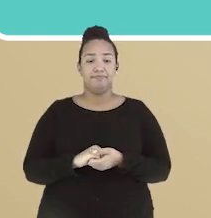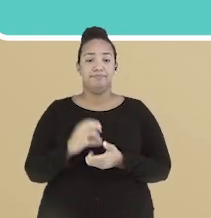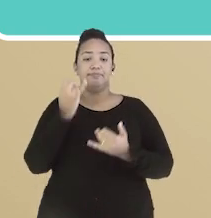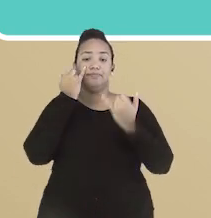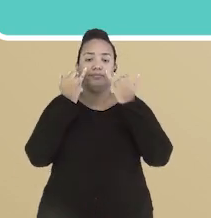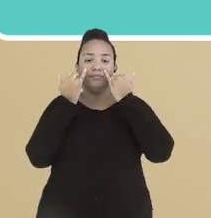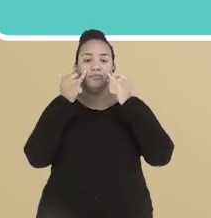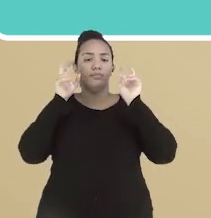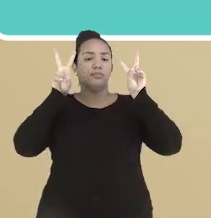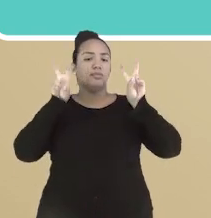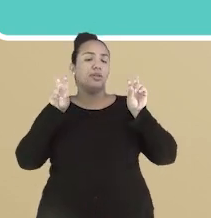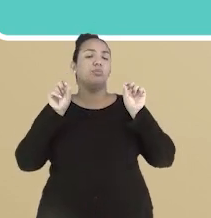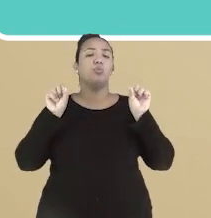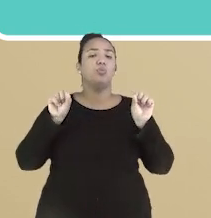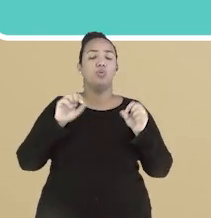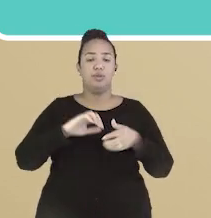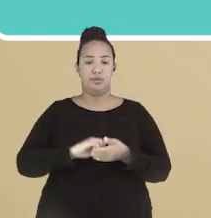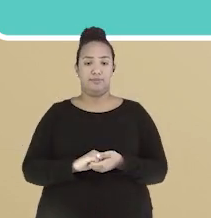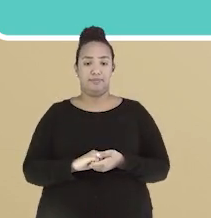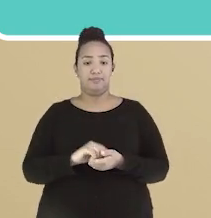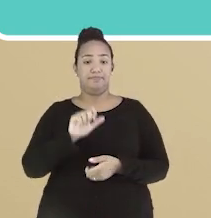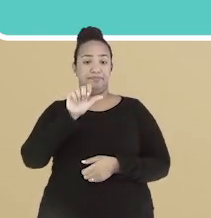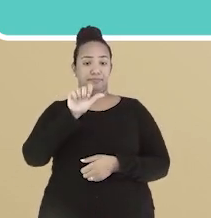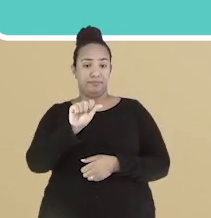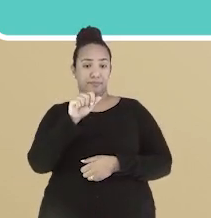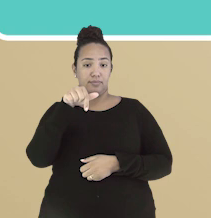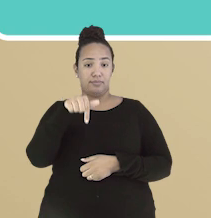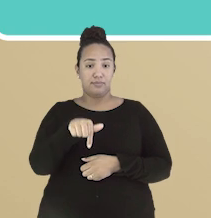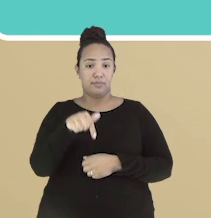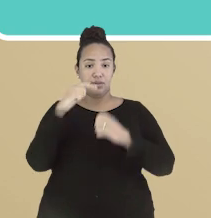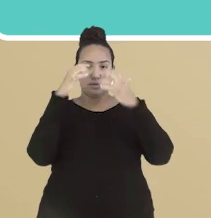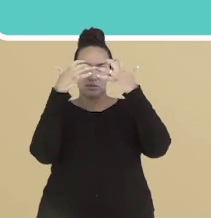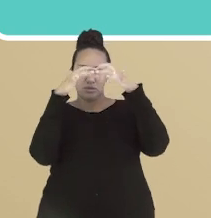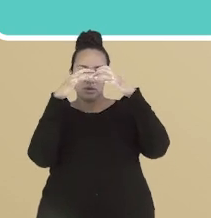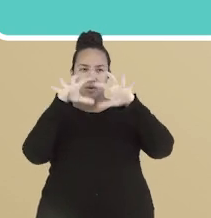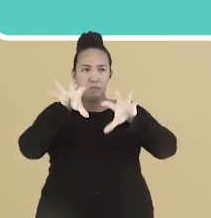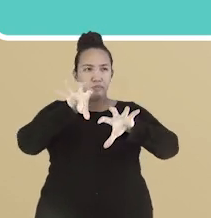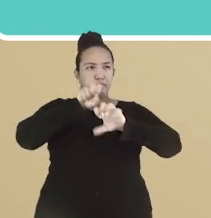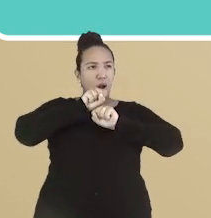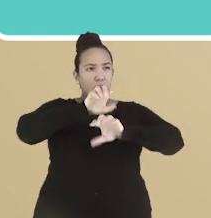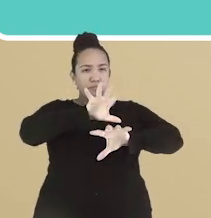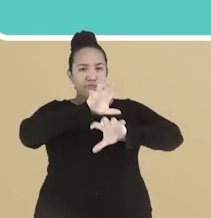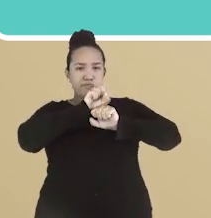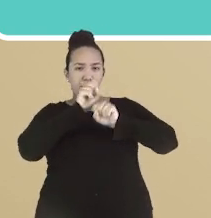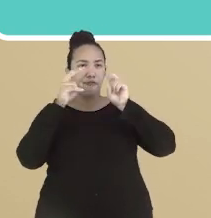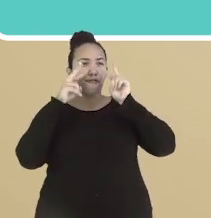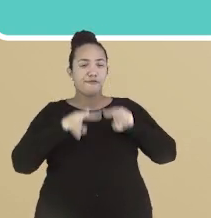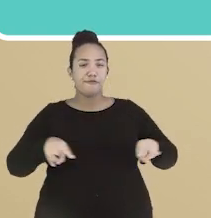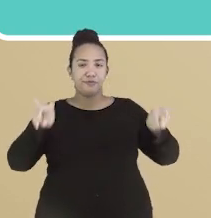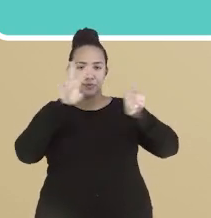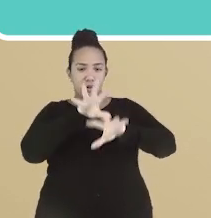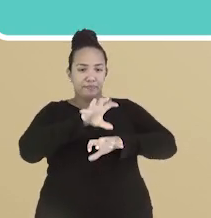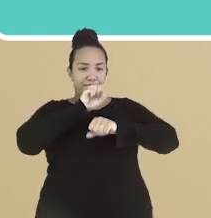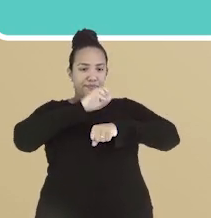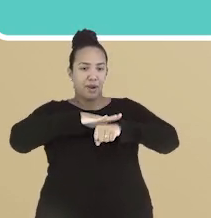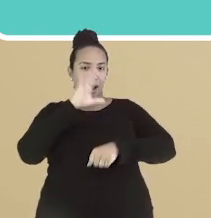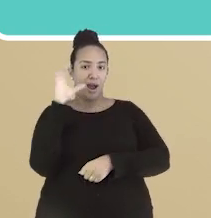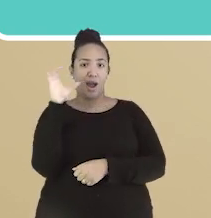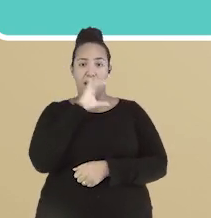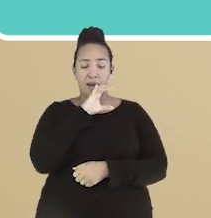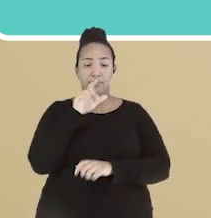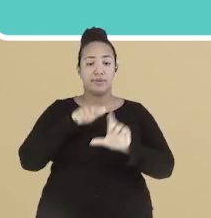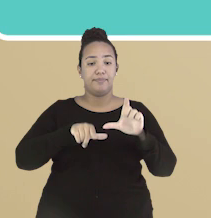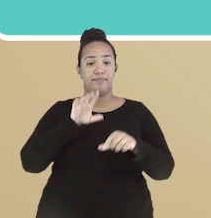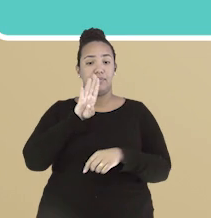é o assunto do infográfico? Letra A, a rapidez com que o cérebro processa uma informação visual. Letra